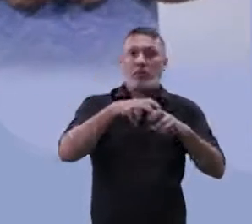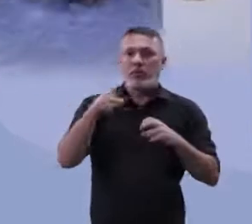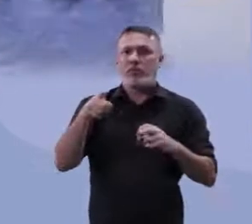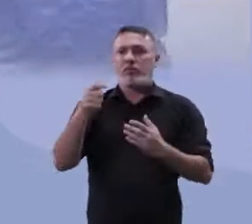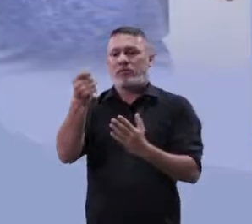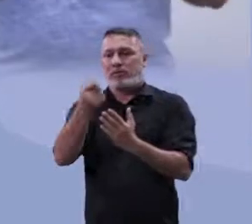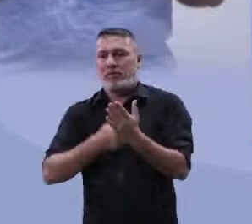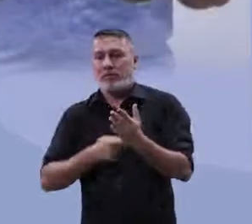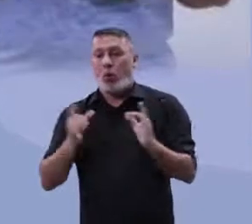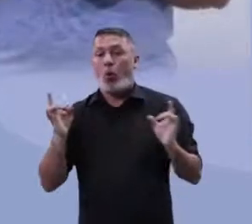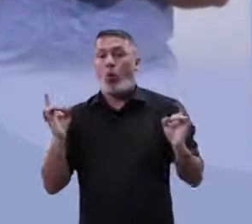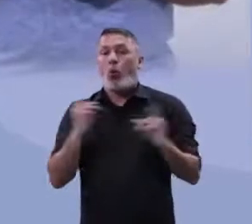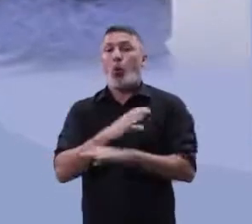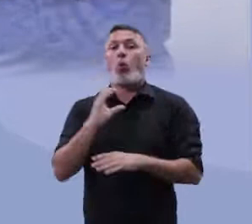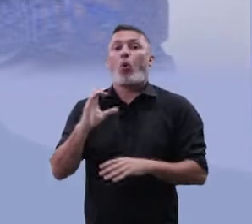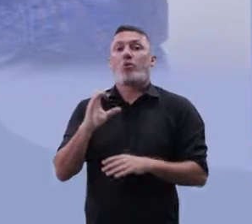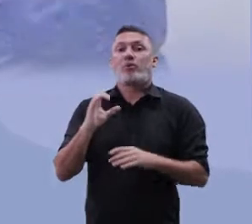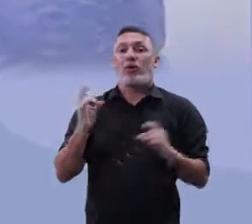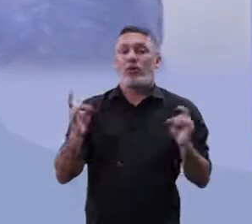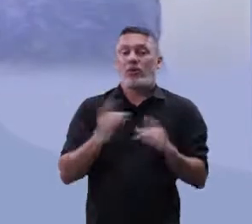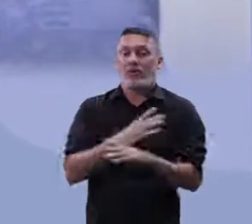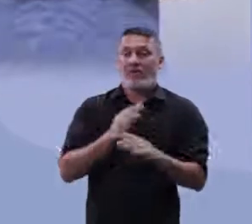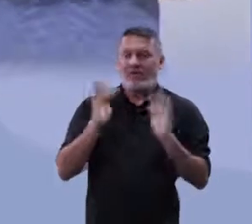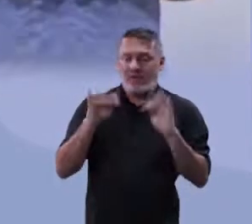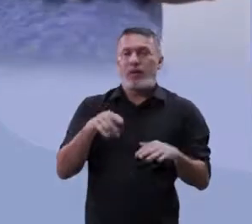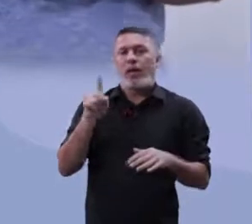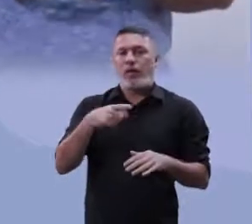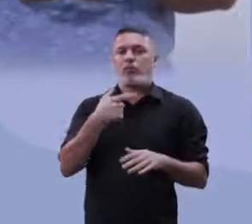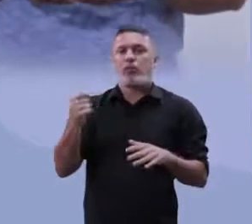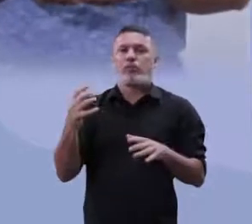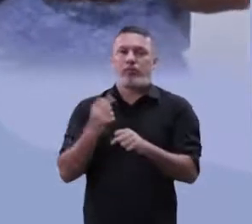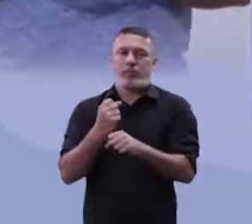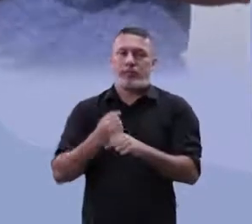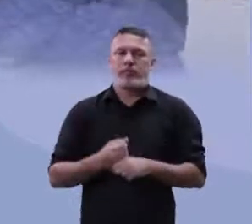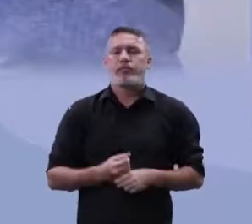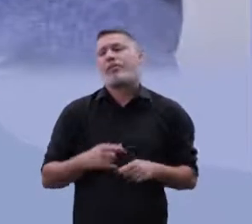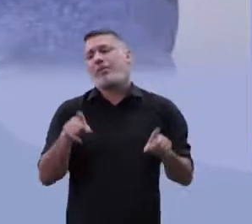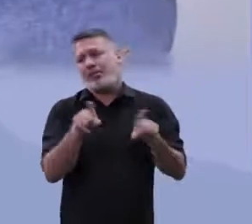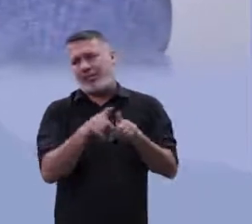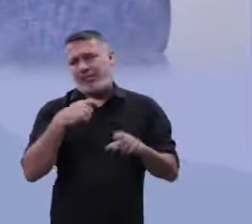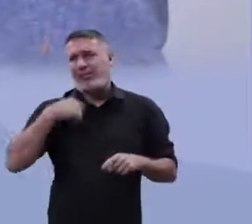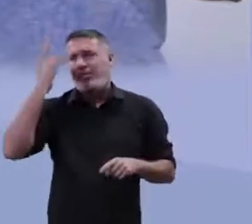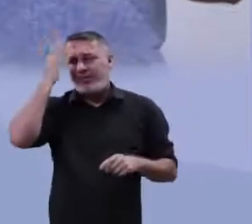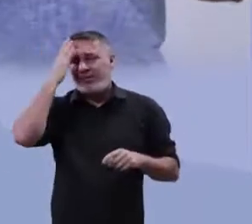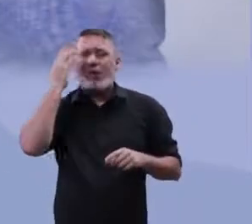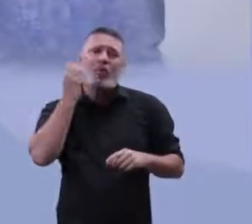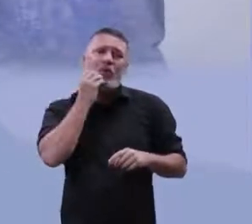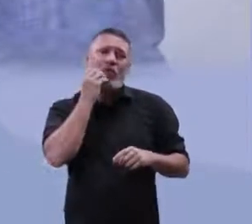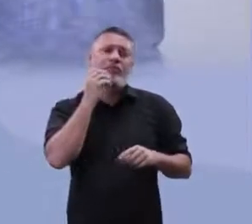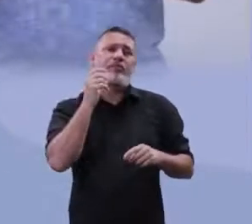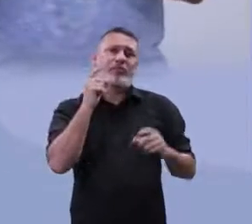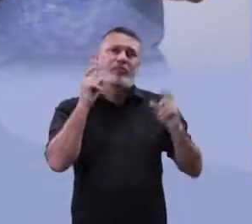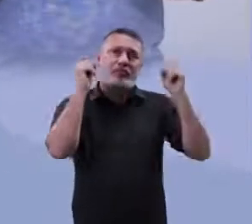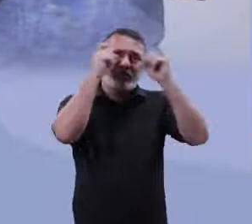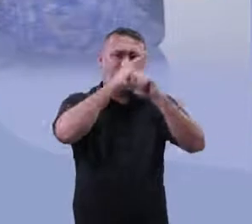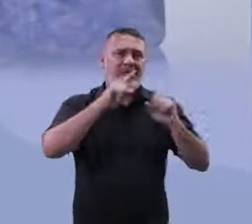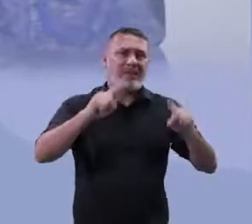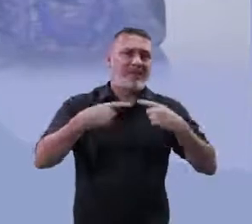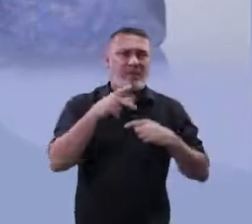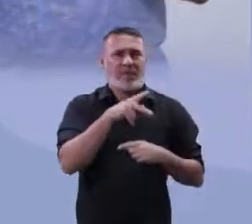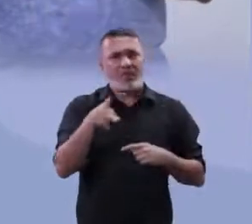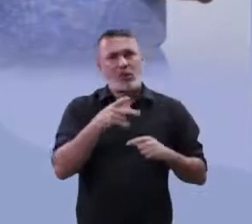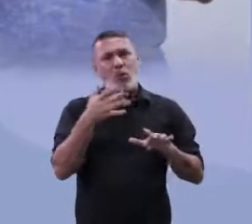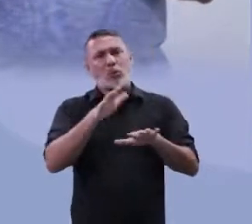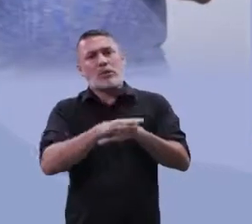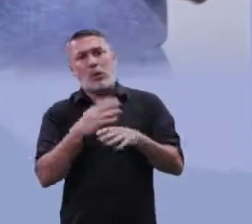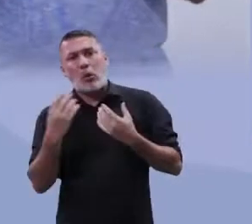200 pontos. Obviamente, eu sei que é um grande desafio aos professores, né, nesse processo de inclusão. De